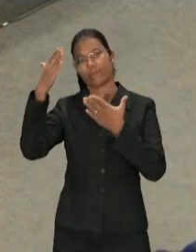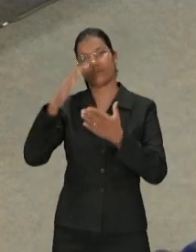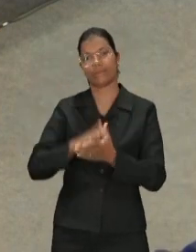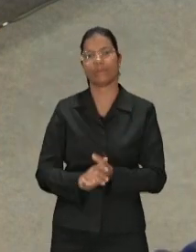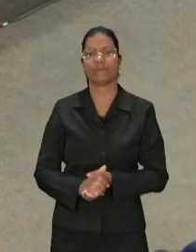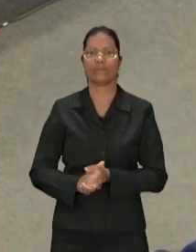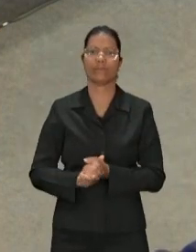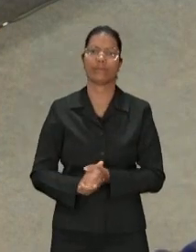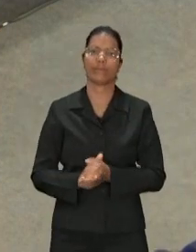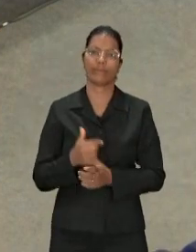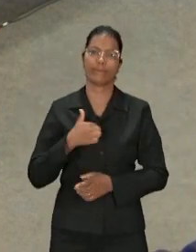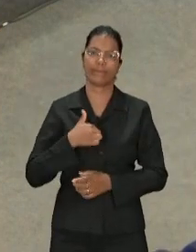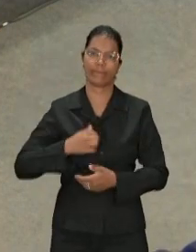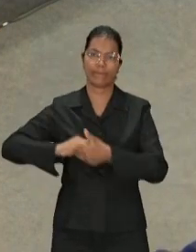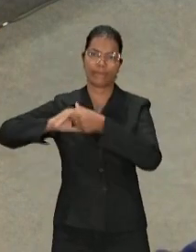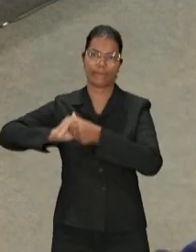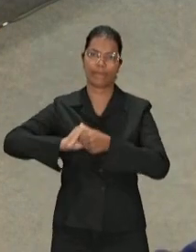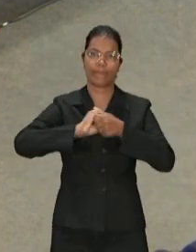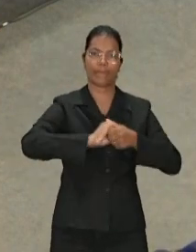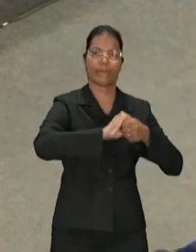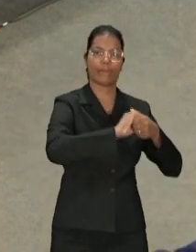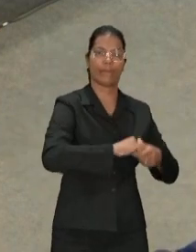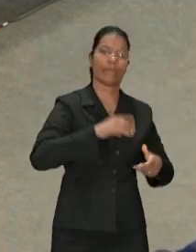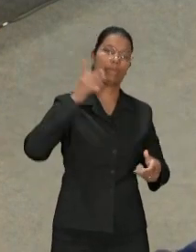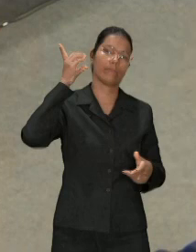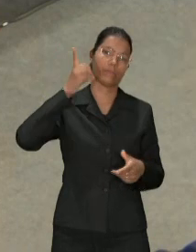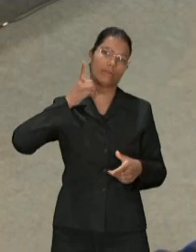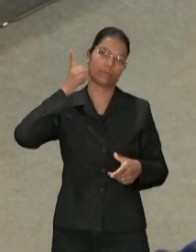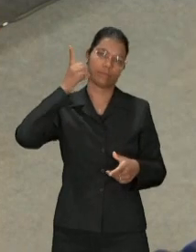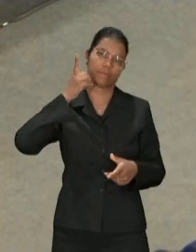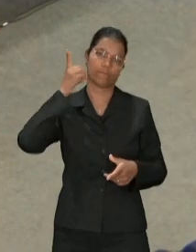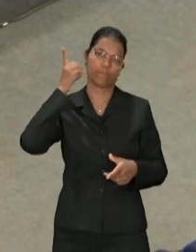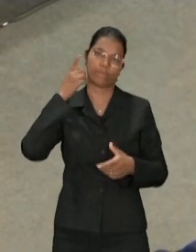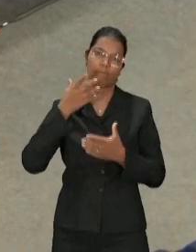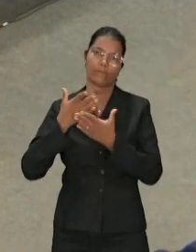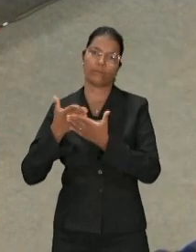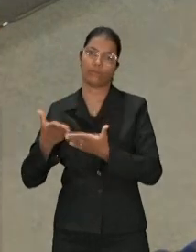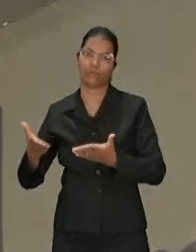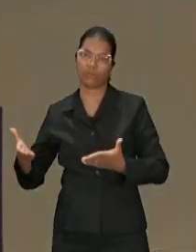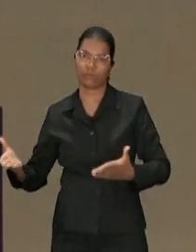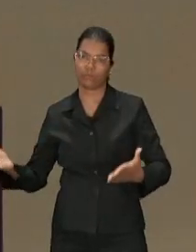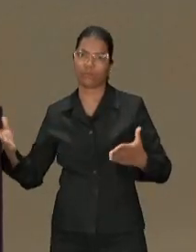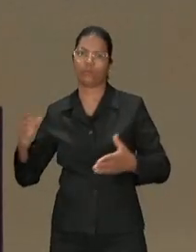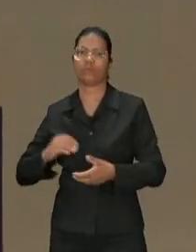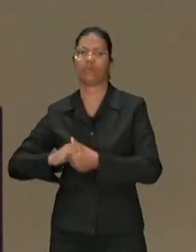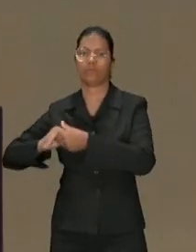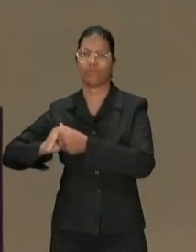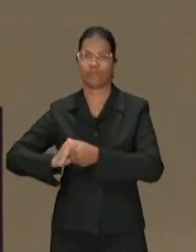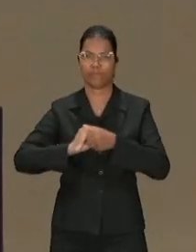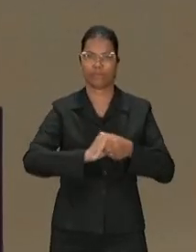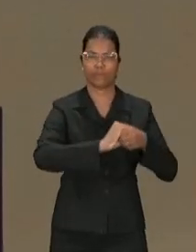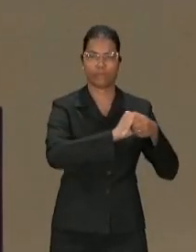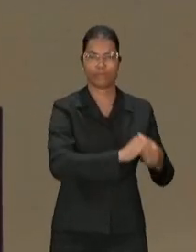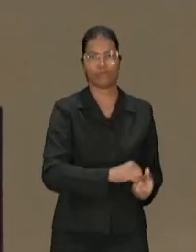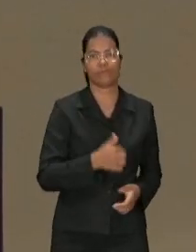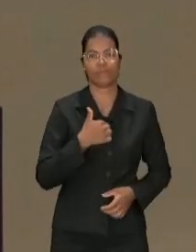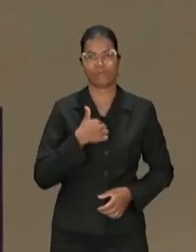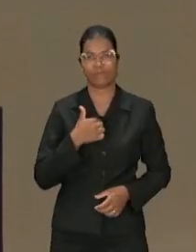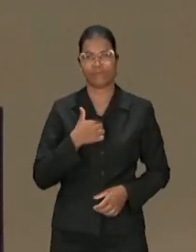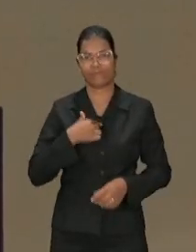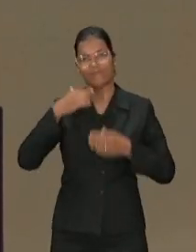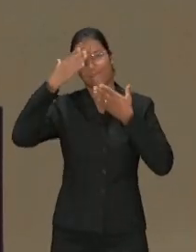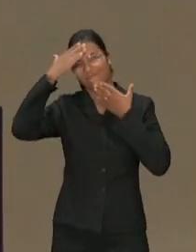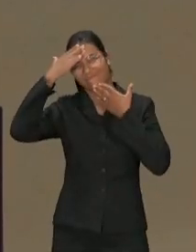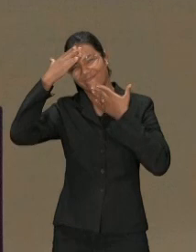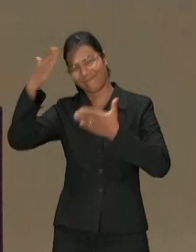os deputados que aprovaram por unanimidade essa comenda e me sinto lisonjeado, honrado e muito